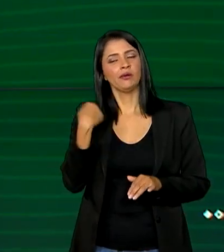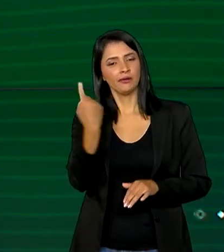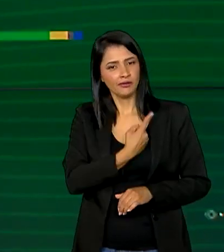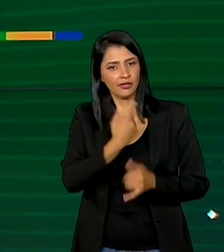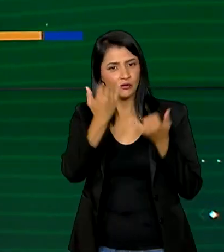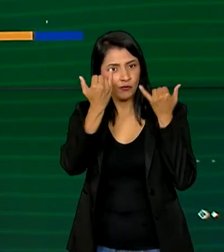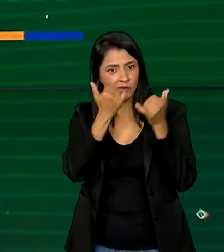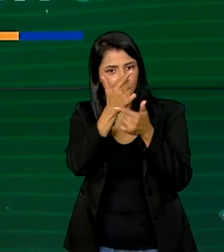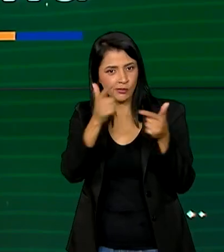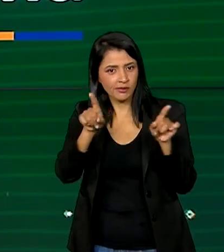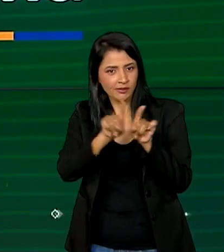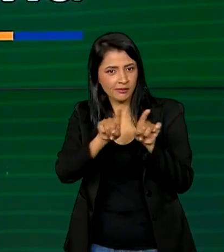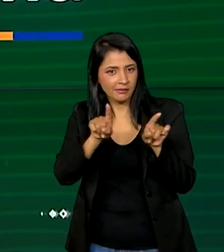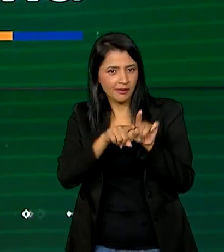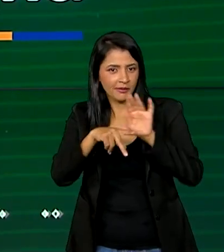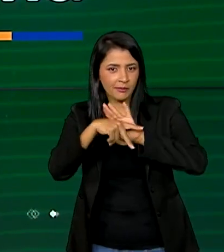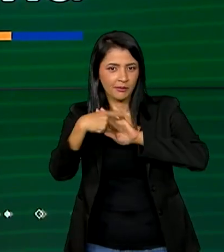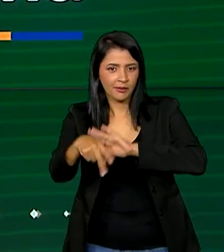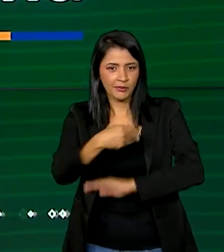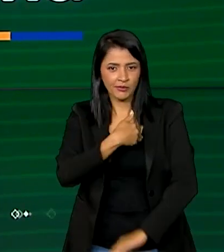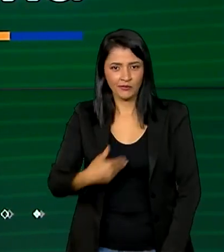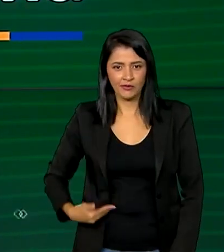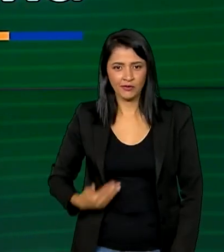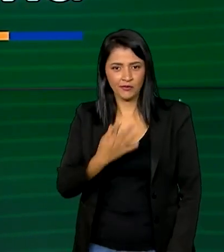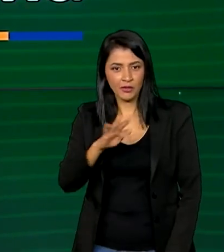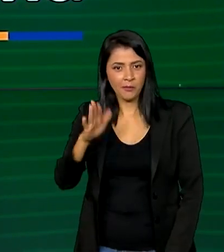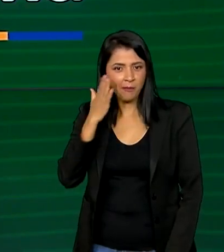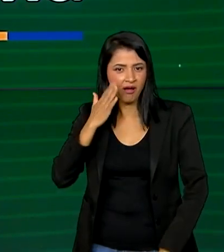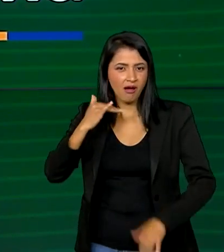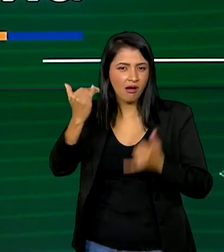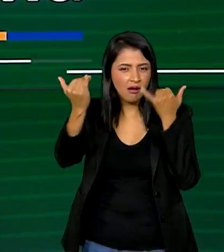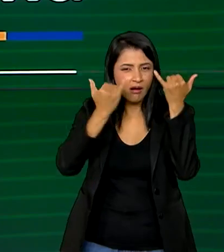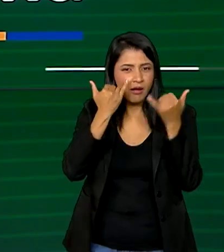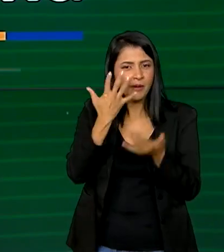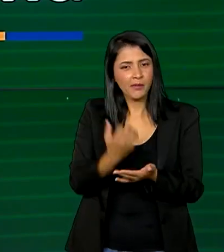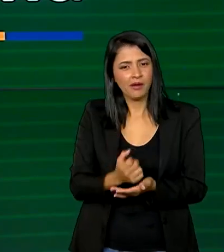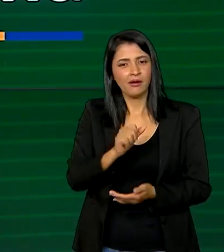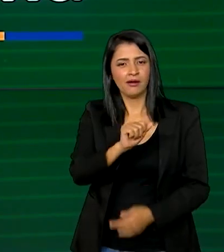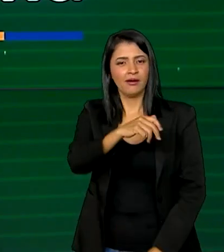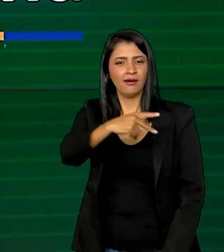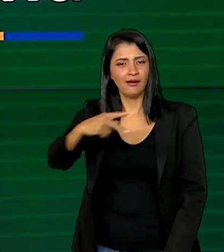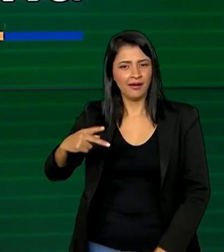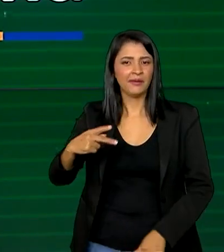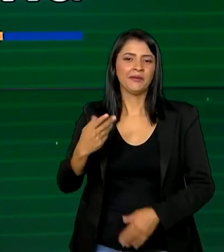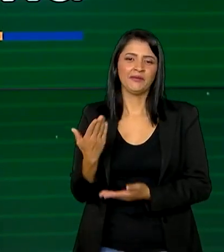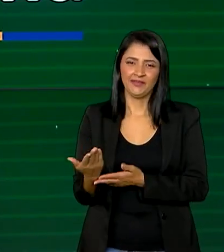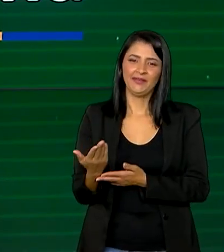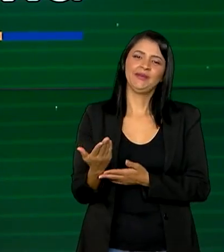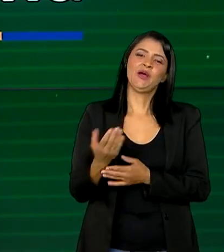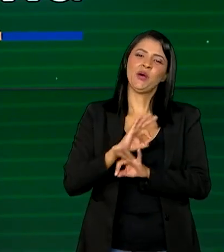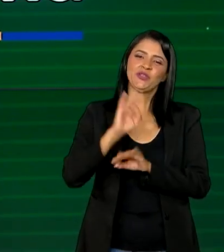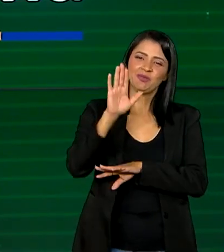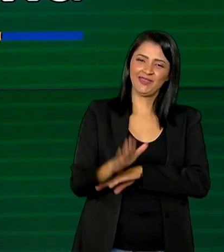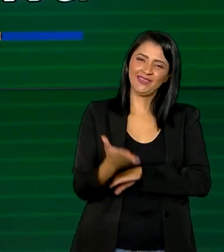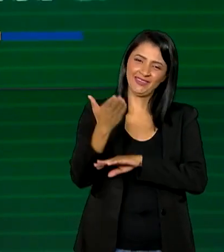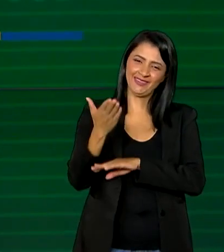suba o terceiro, para que nunca retroceda. Porque o Brasil está dando uma chance a si mesmo